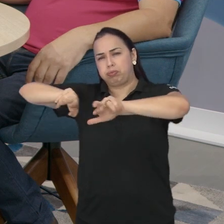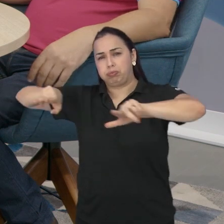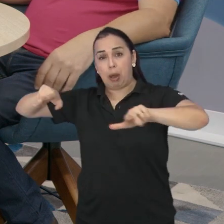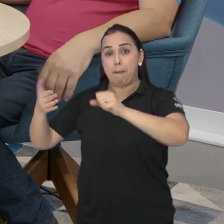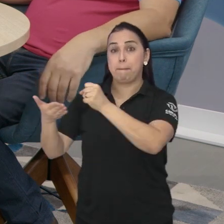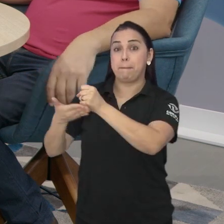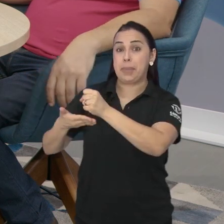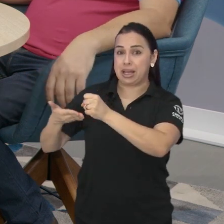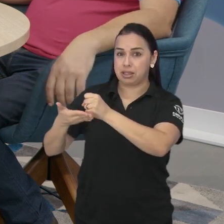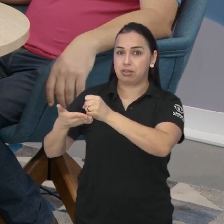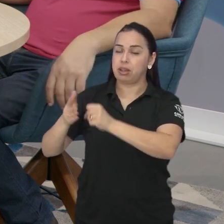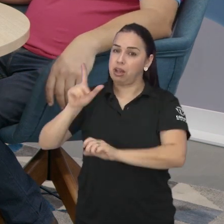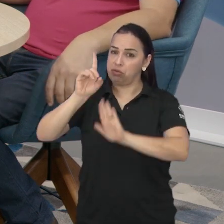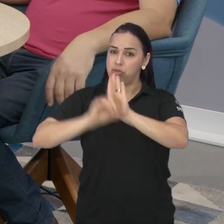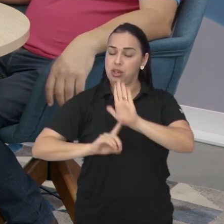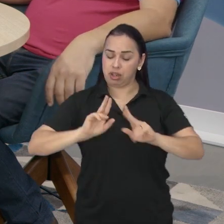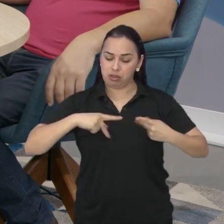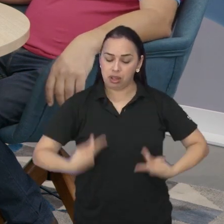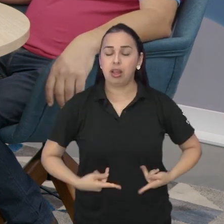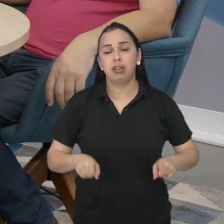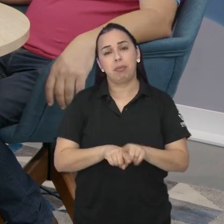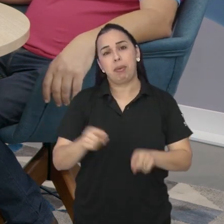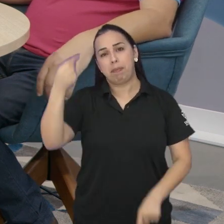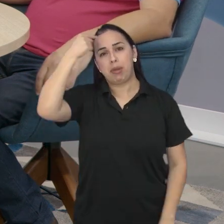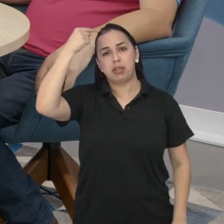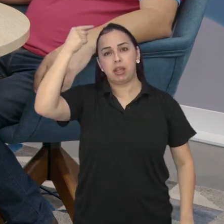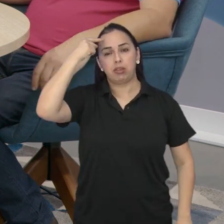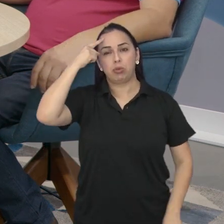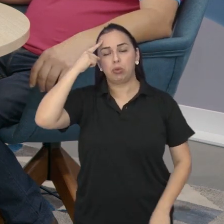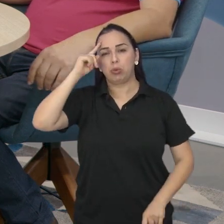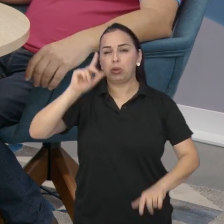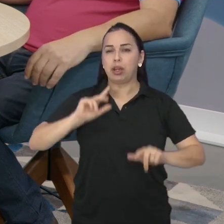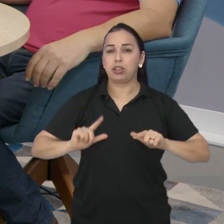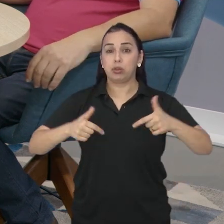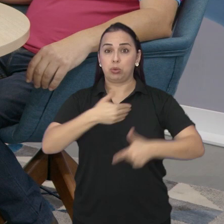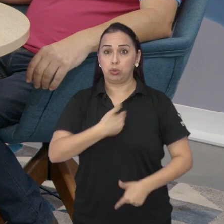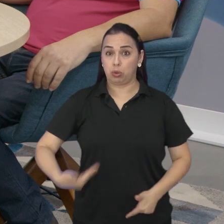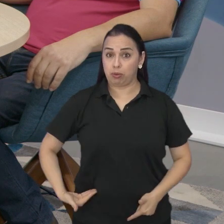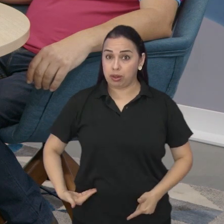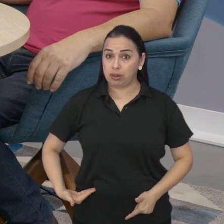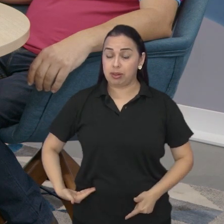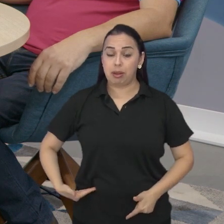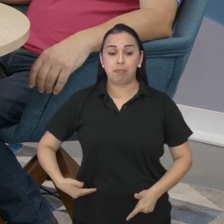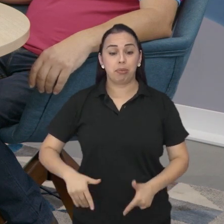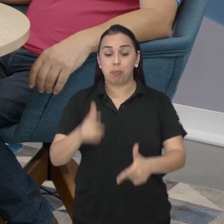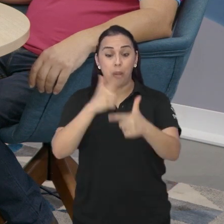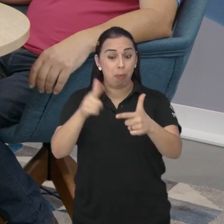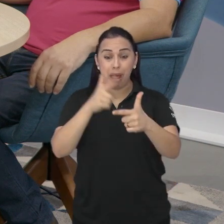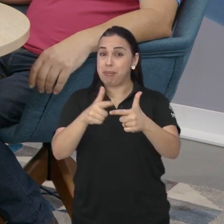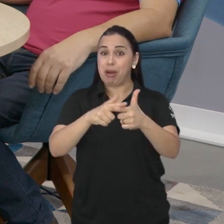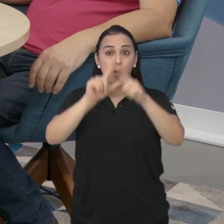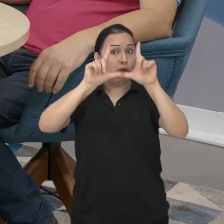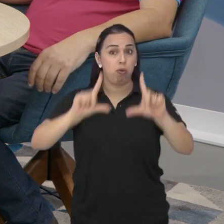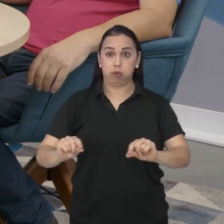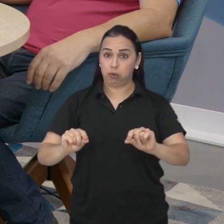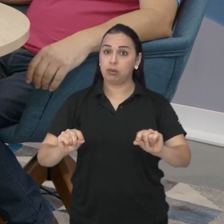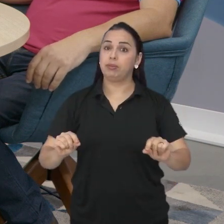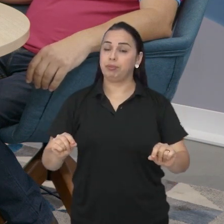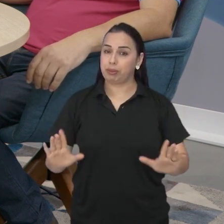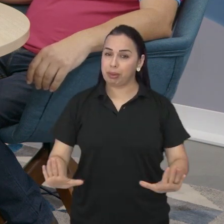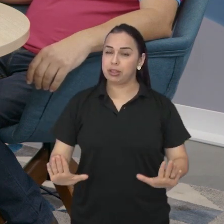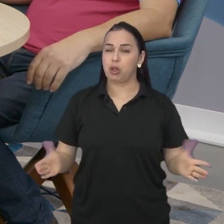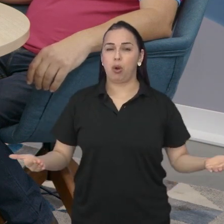ser humano, não é mesmo? E também pensar em políticas públicas a fim de enfrentar esse problema pela raiz e de uma forma